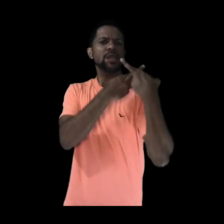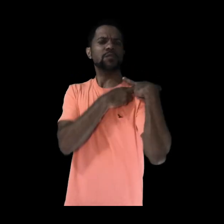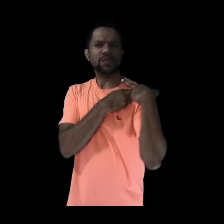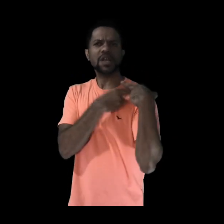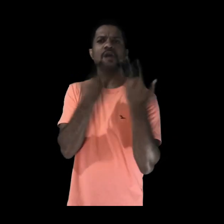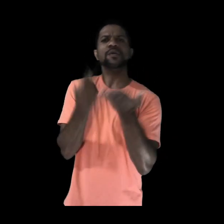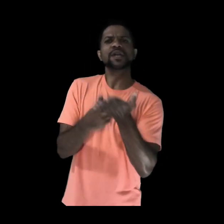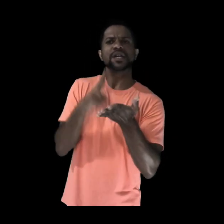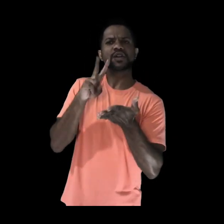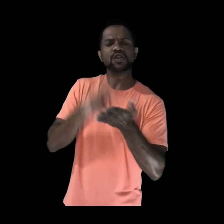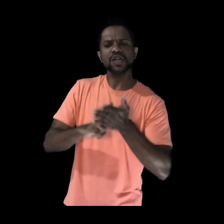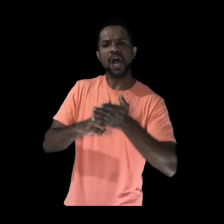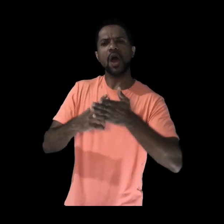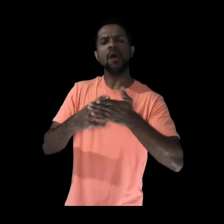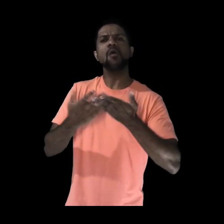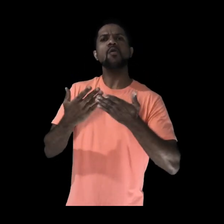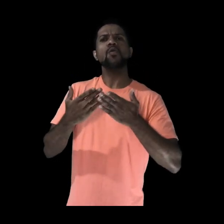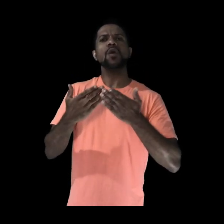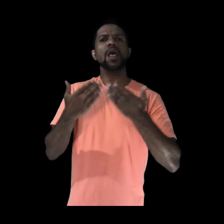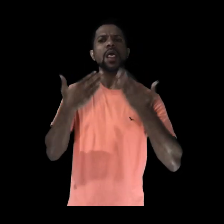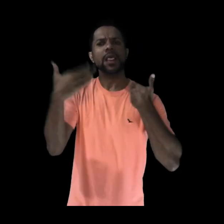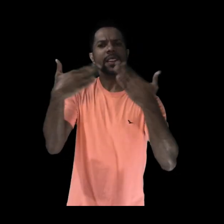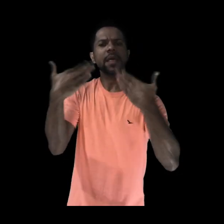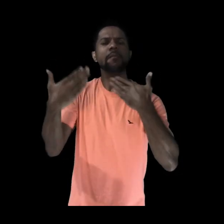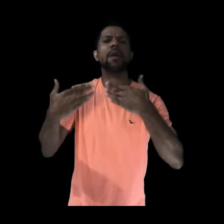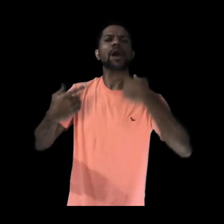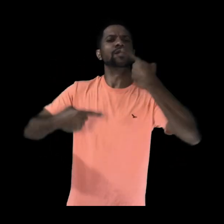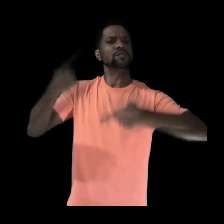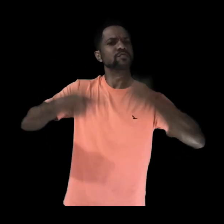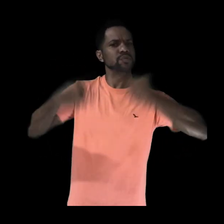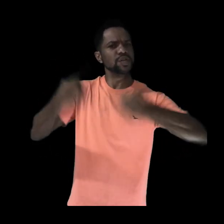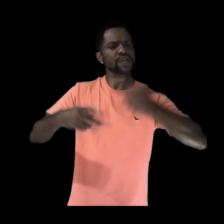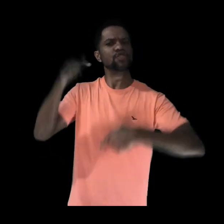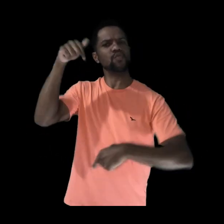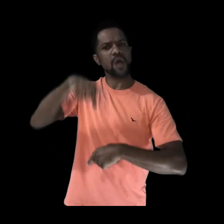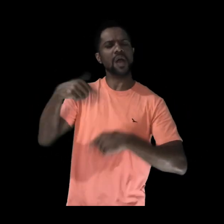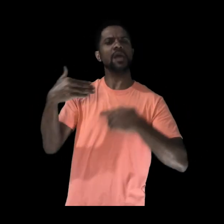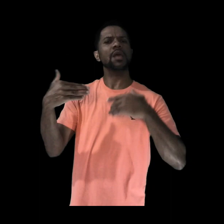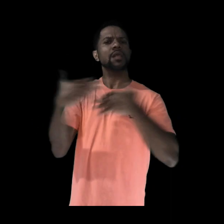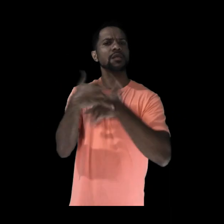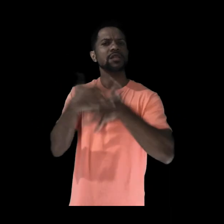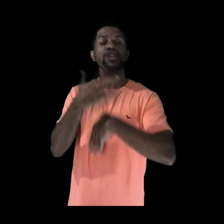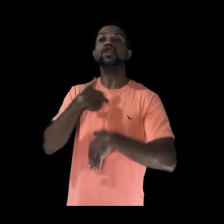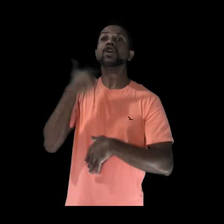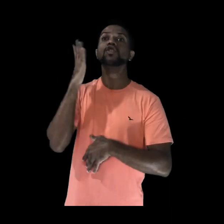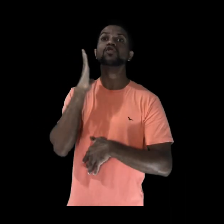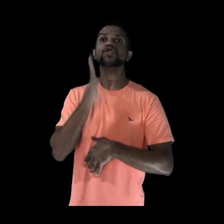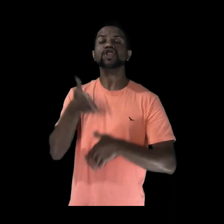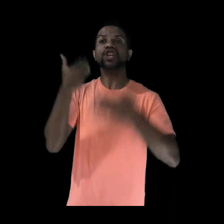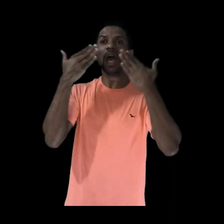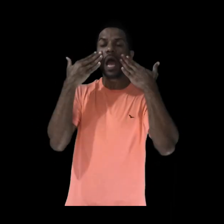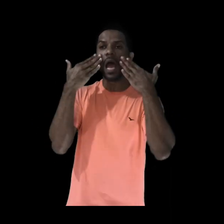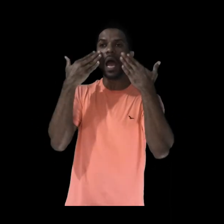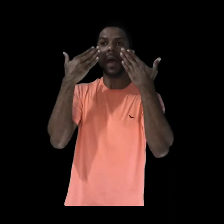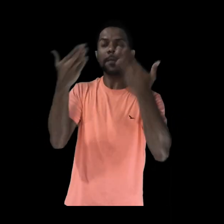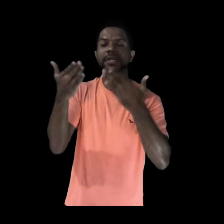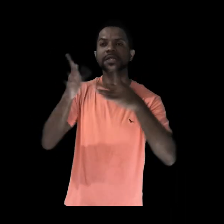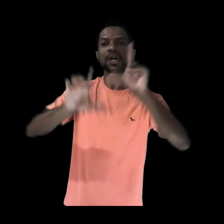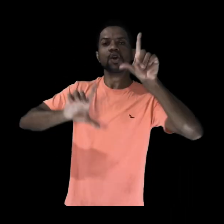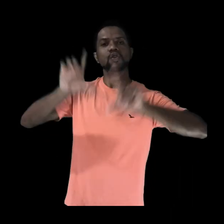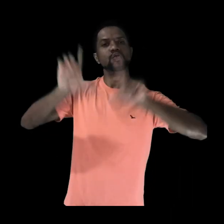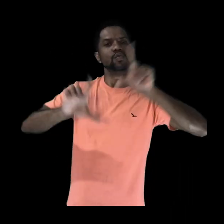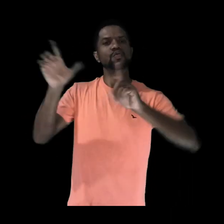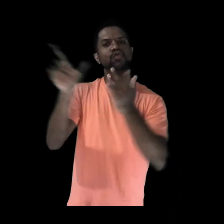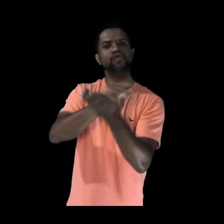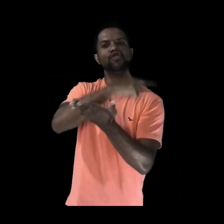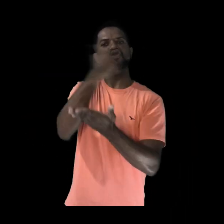sou responsável pela tradução dos debates políticos em anos eleitorais aqui na cidade. Eu já atuei